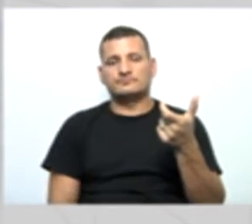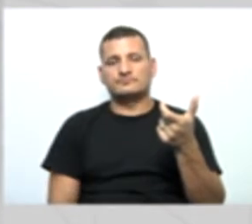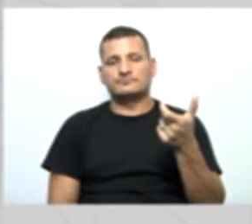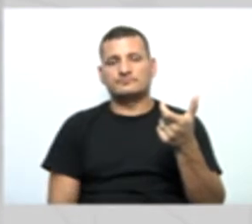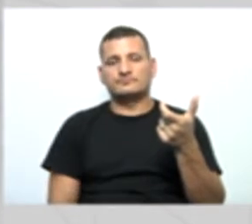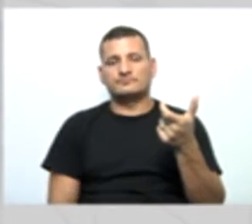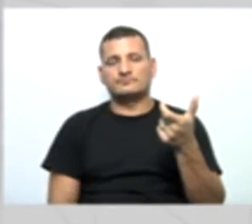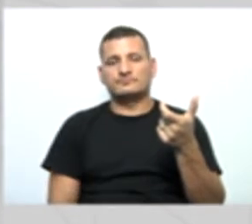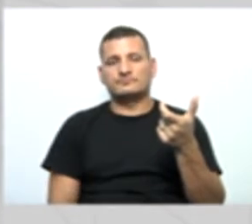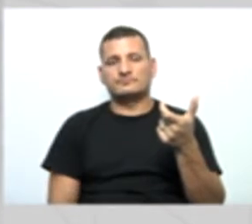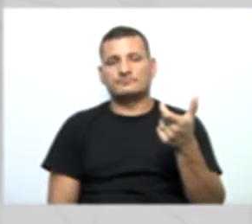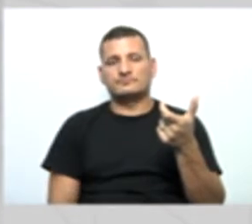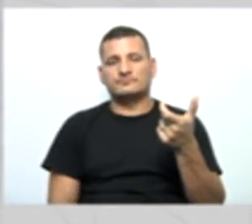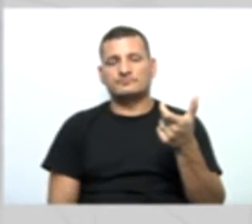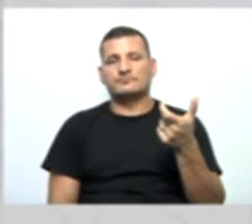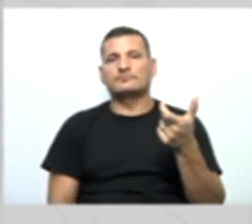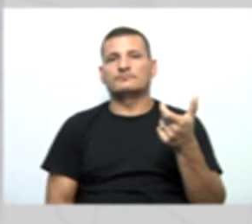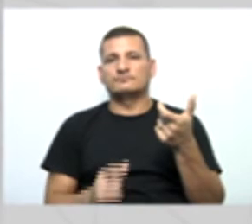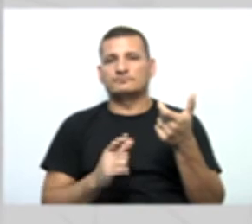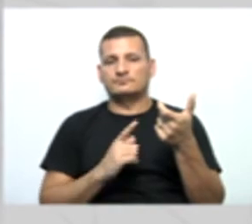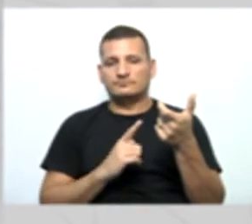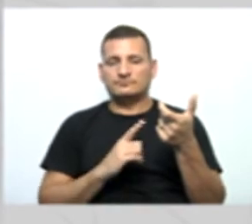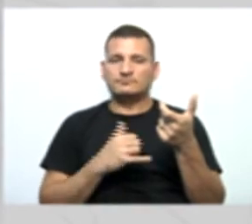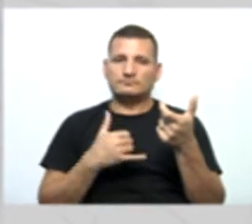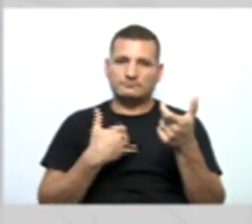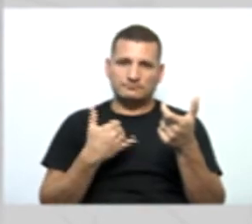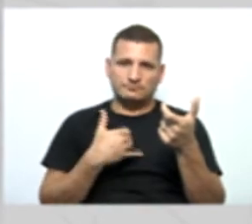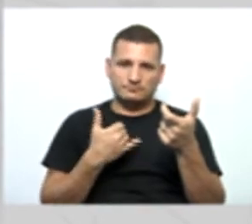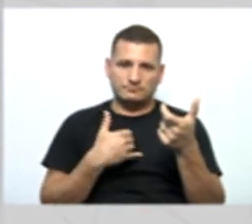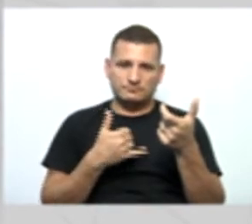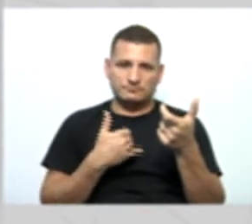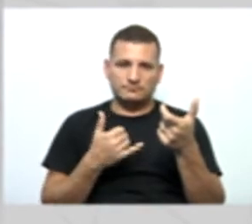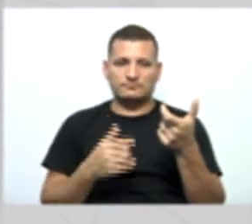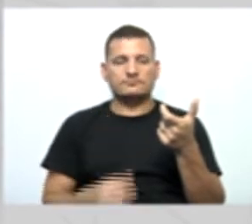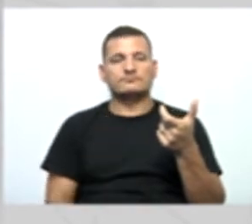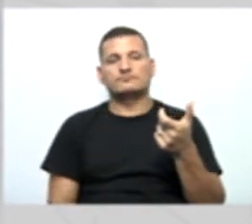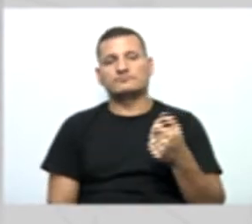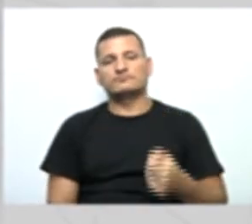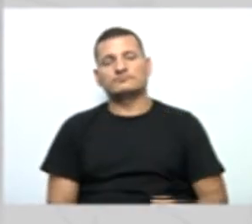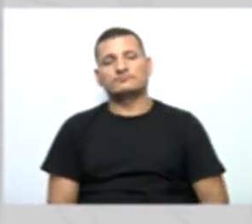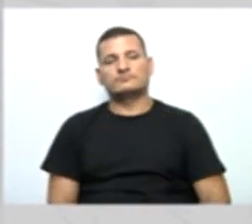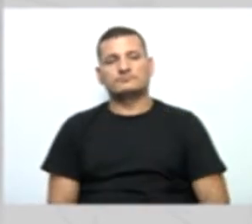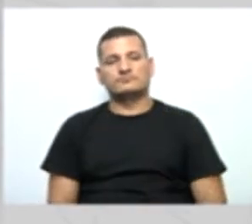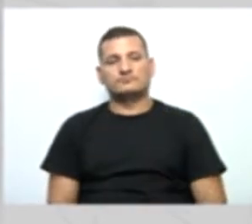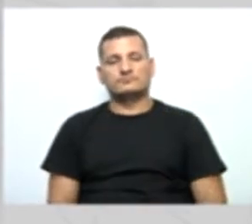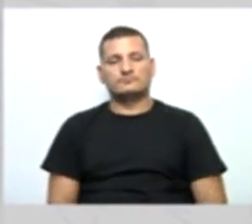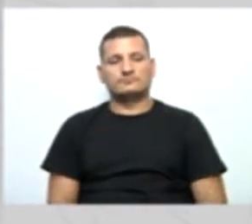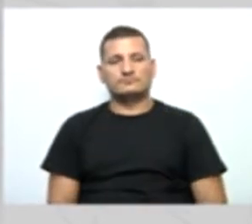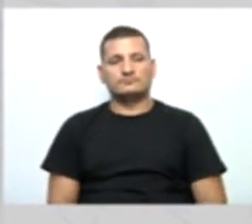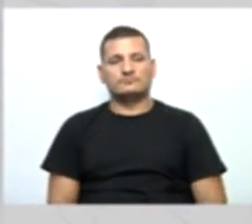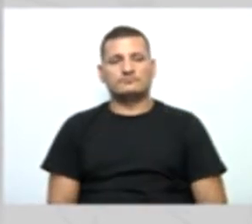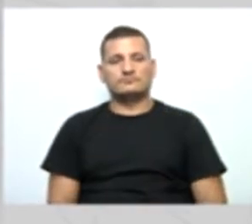ter um nome. Esse cachorro também pode ter uma idade. Concordam comigo? O cachorro vai ter uma idade,